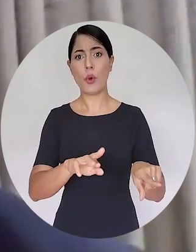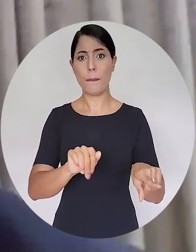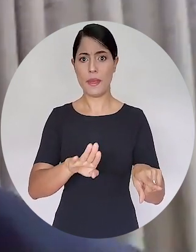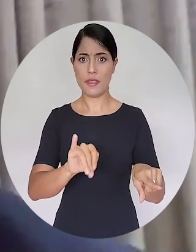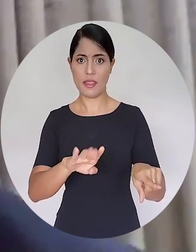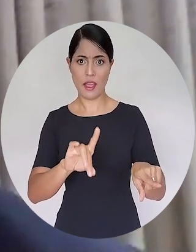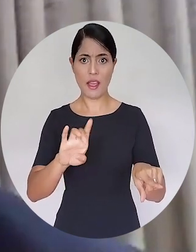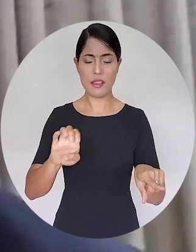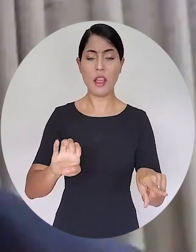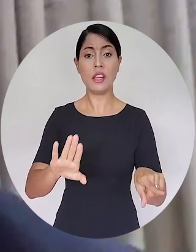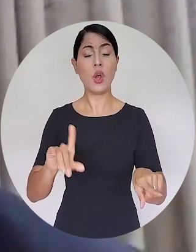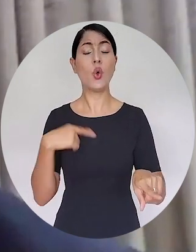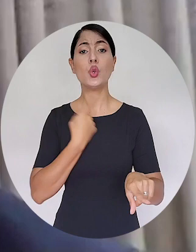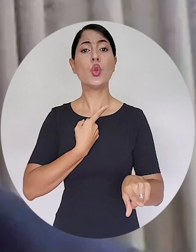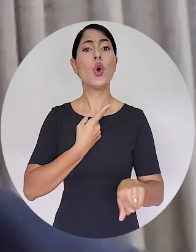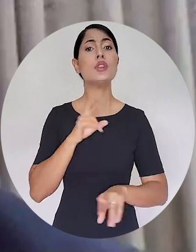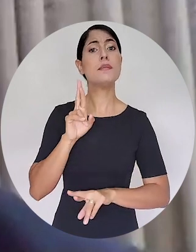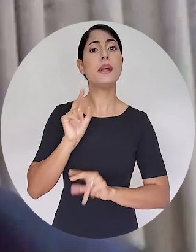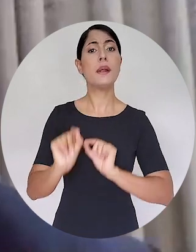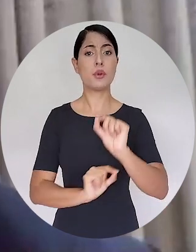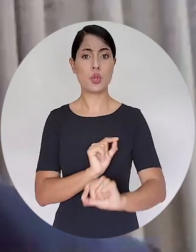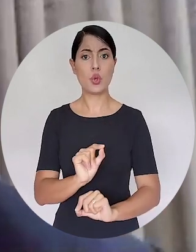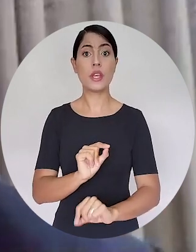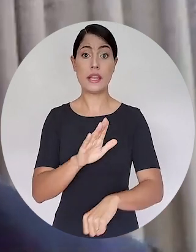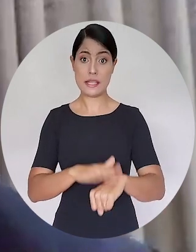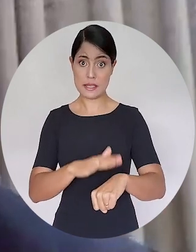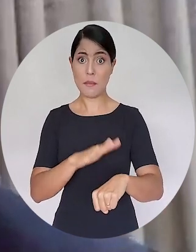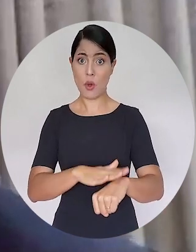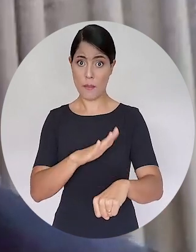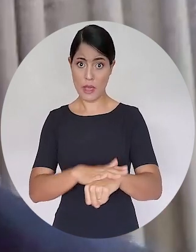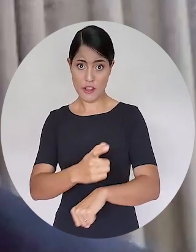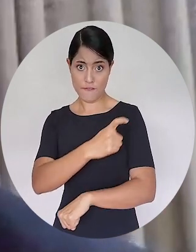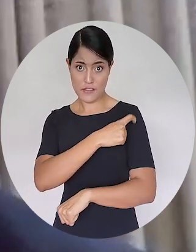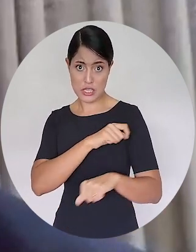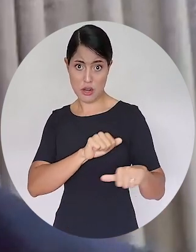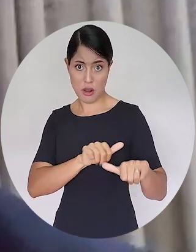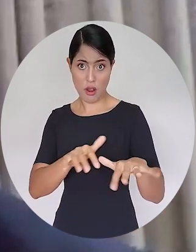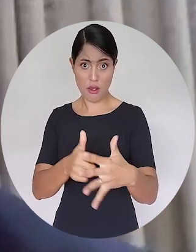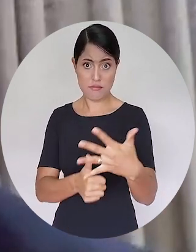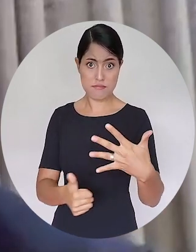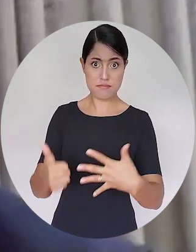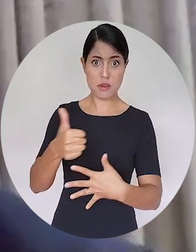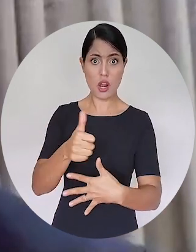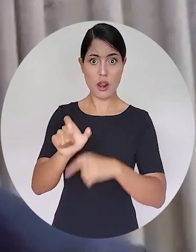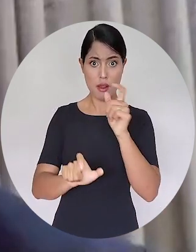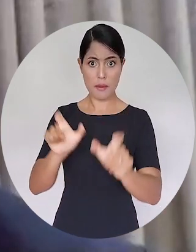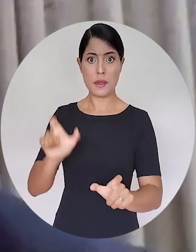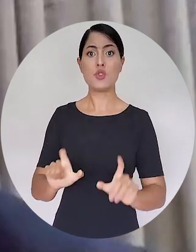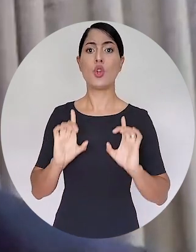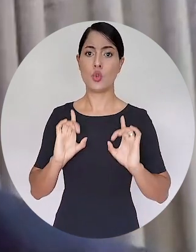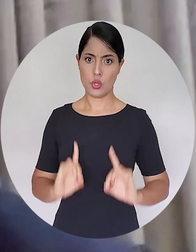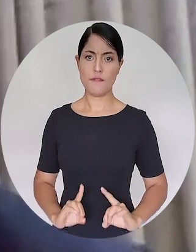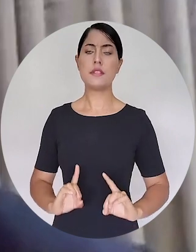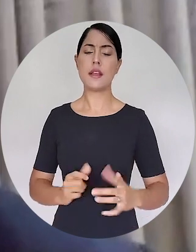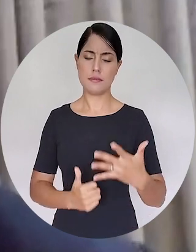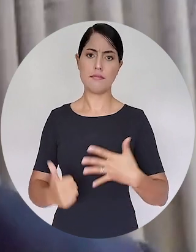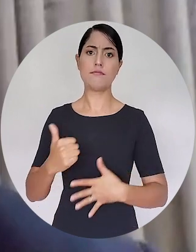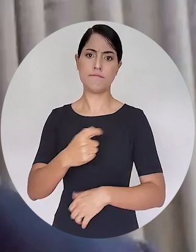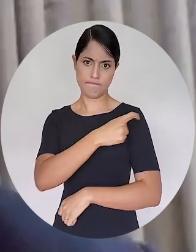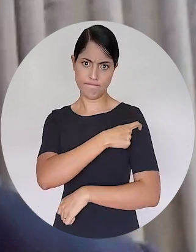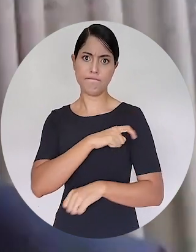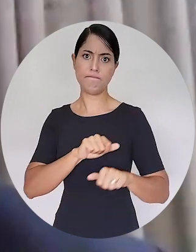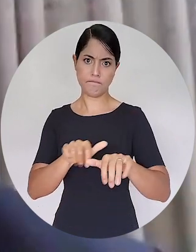a expectativa de que se garanta, então, nas fases de vacinação, o atendimento prioritário também das pessoas